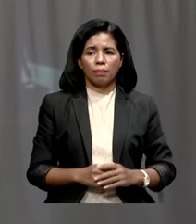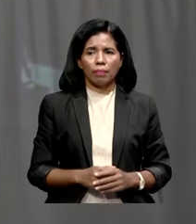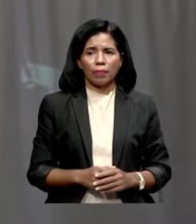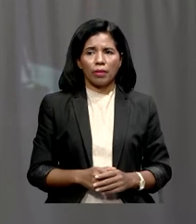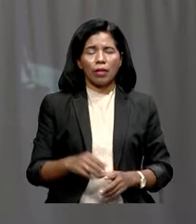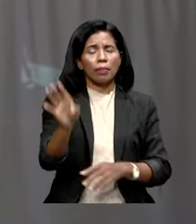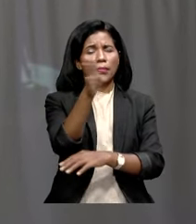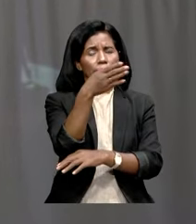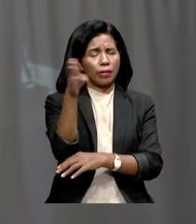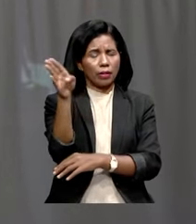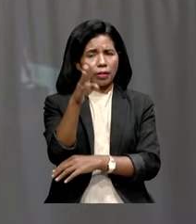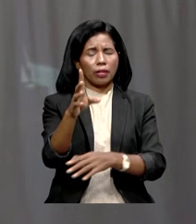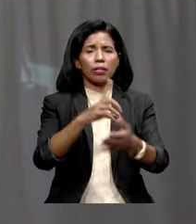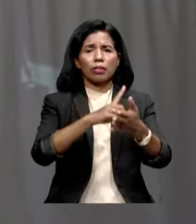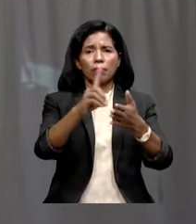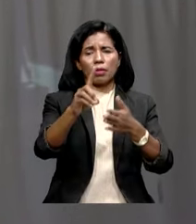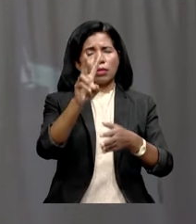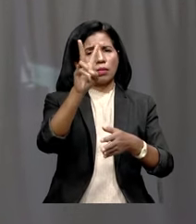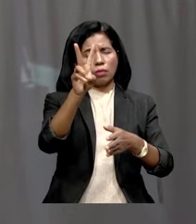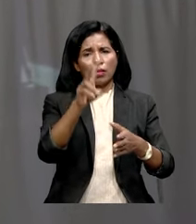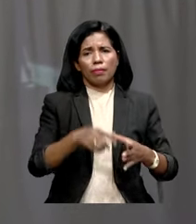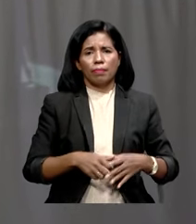Bandeira e dané semana ruona,